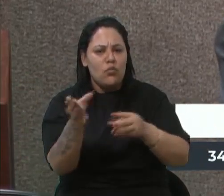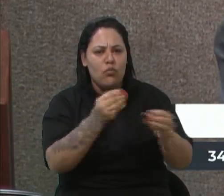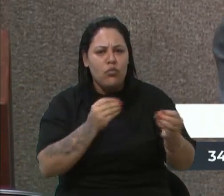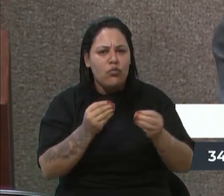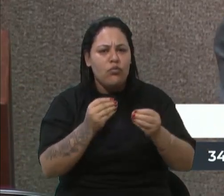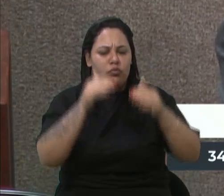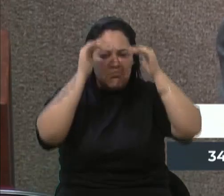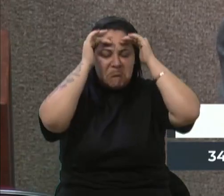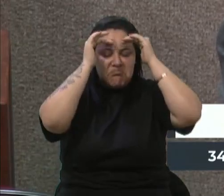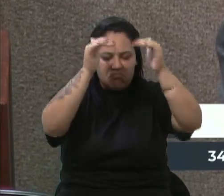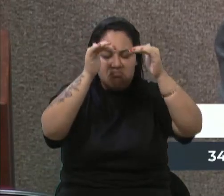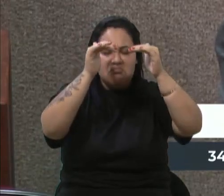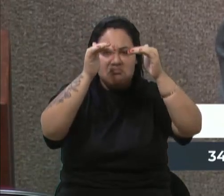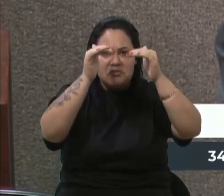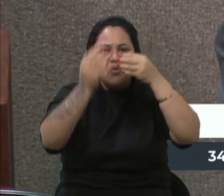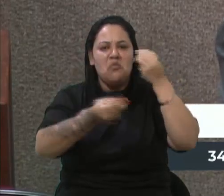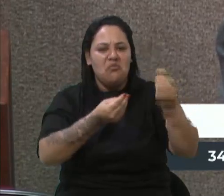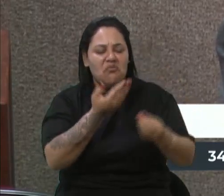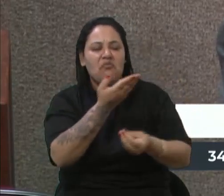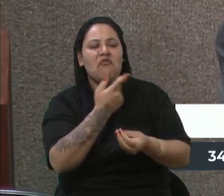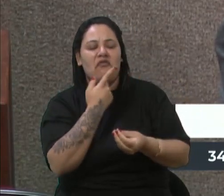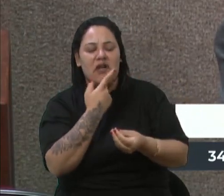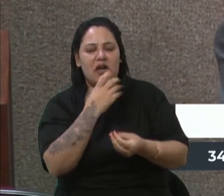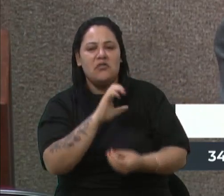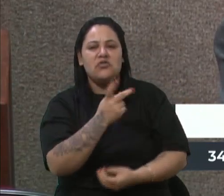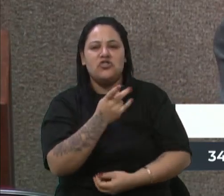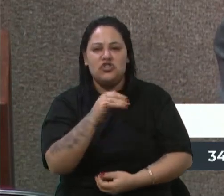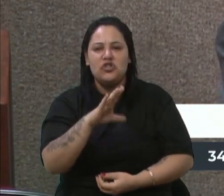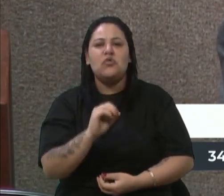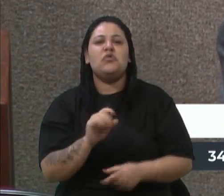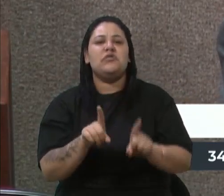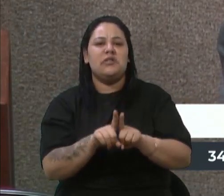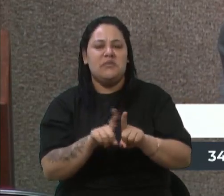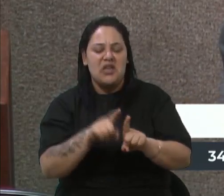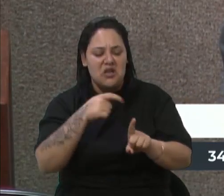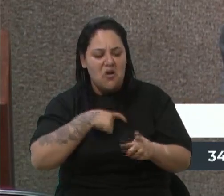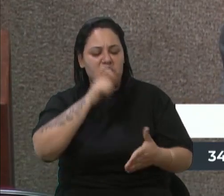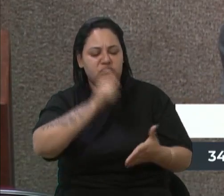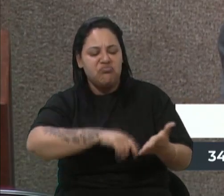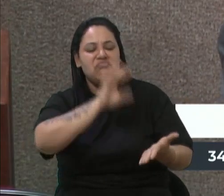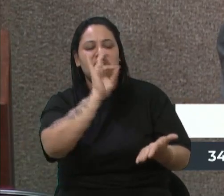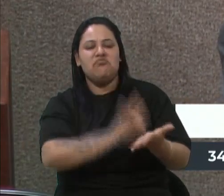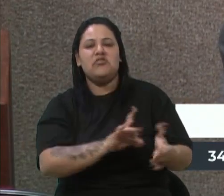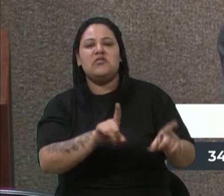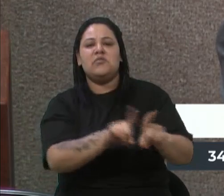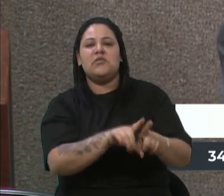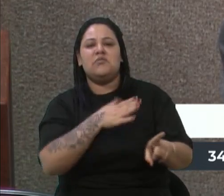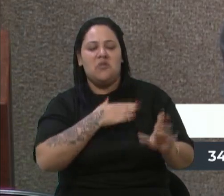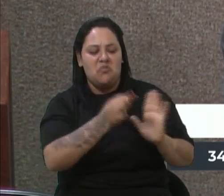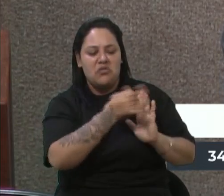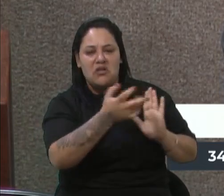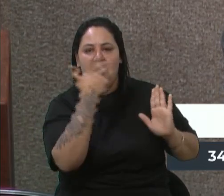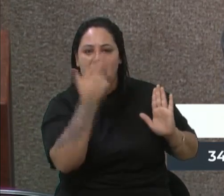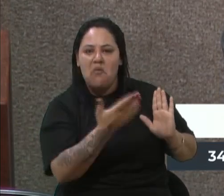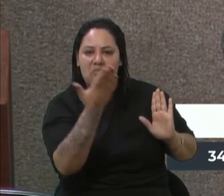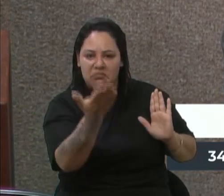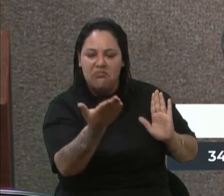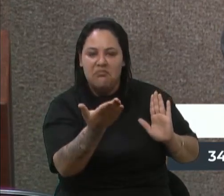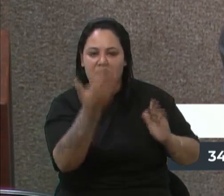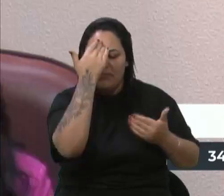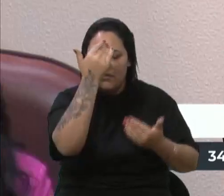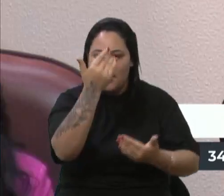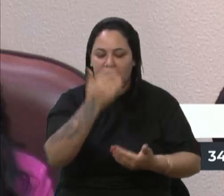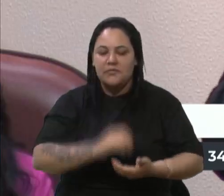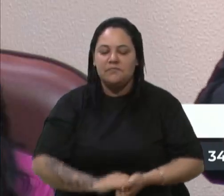respeito então quando o senhor fala do Chico eu né assina embaixo seu pronunciamento obrigado pela